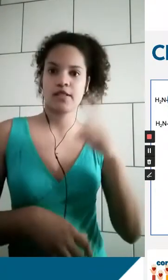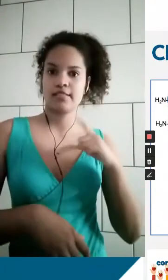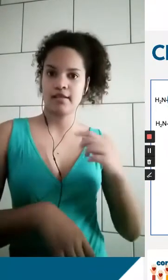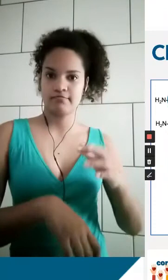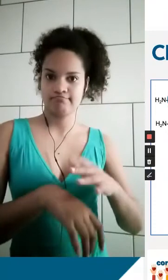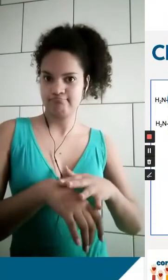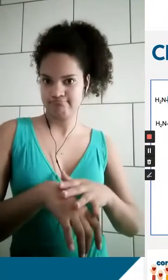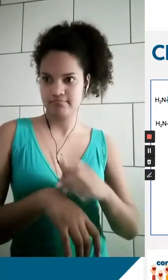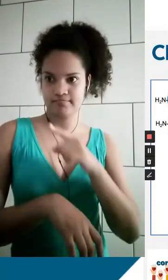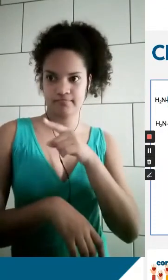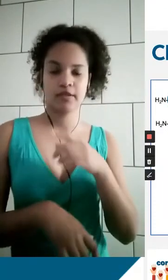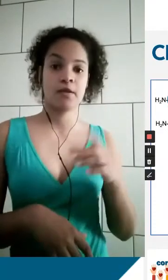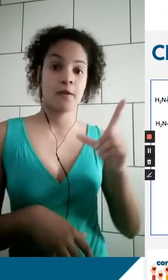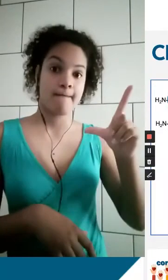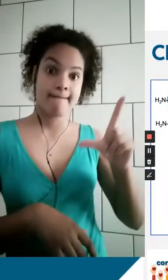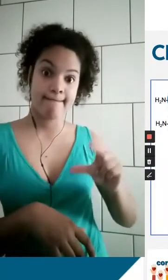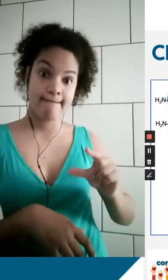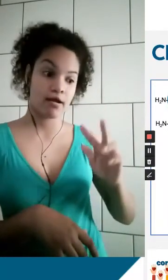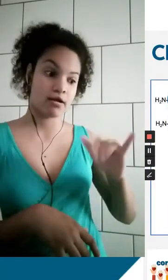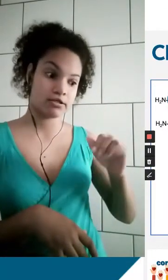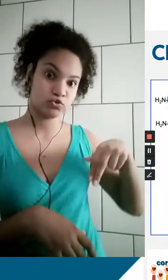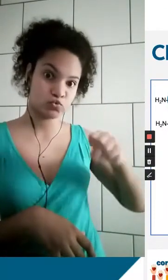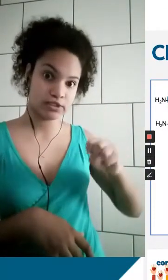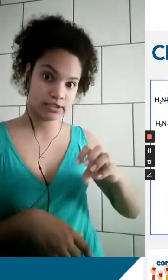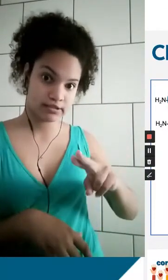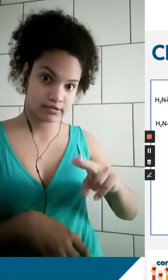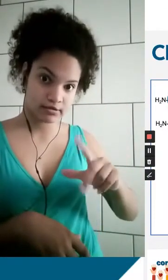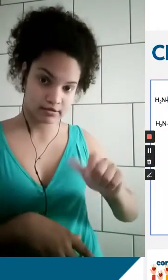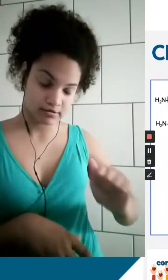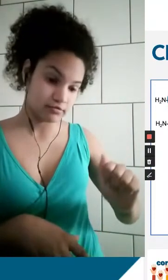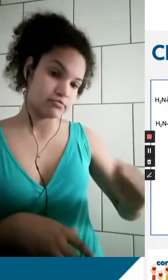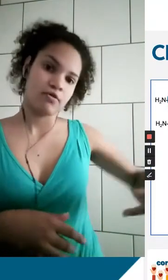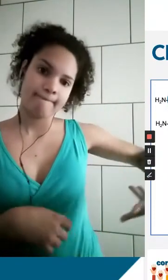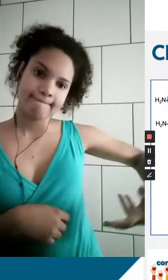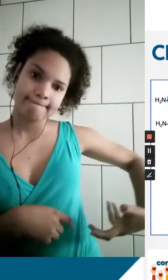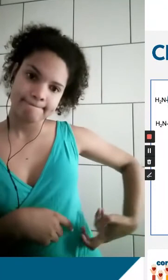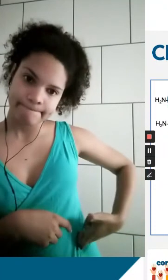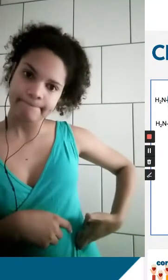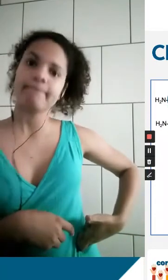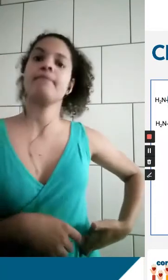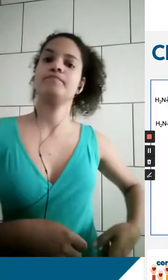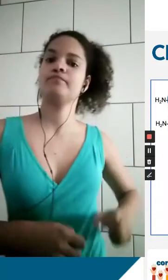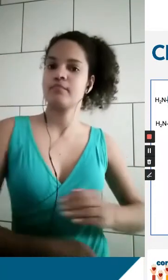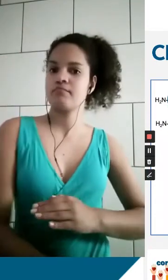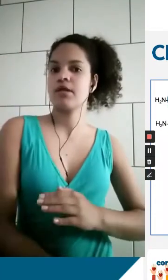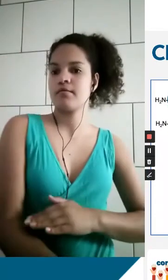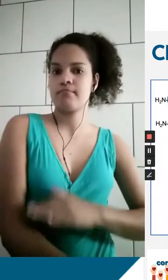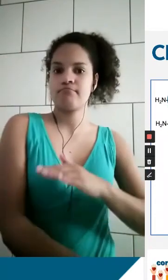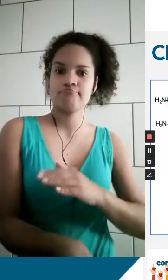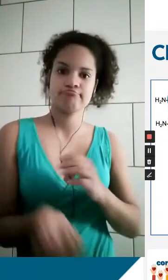né? com a porcentagem, uma quantidade de insulina para poder ter um controle